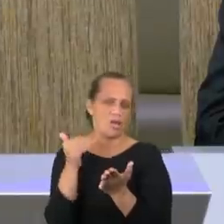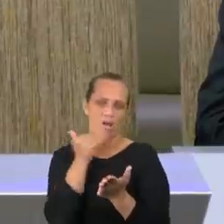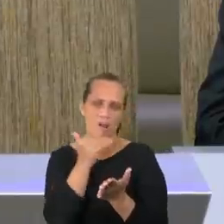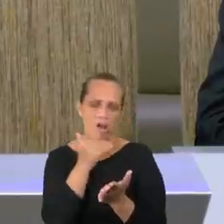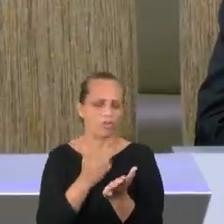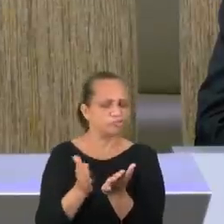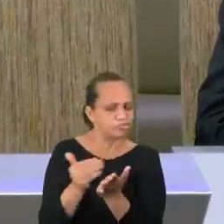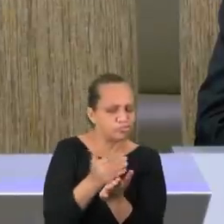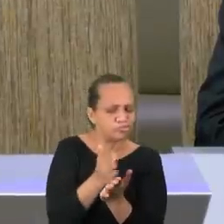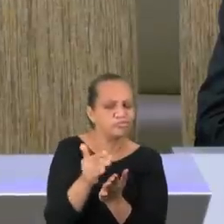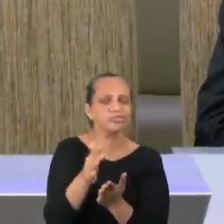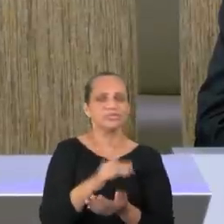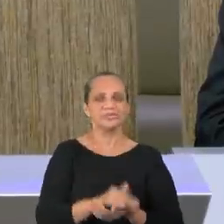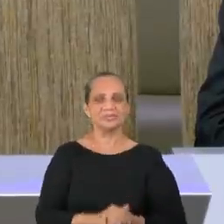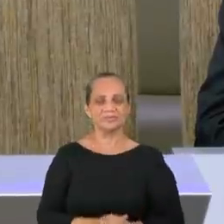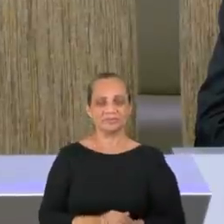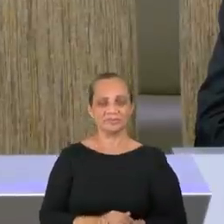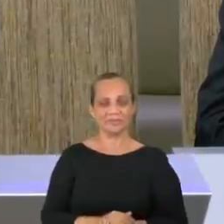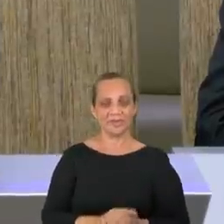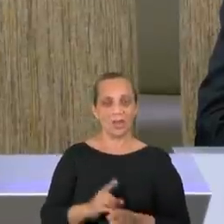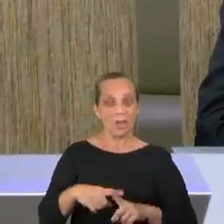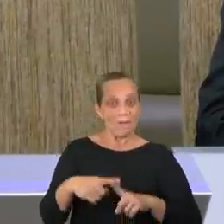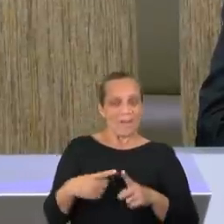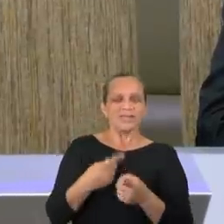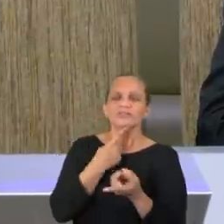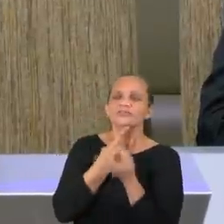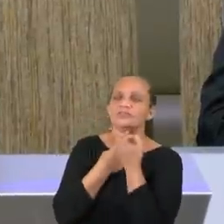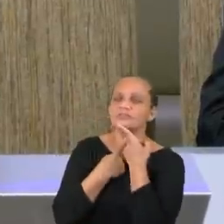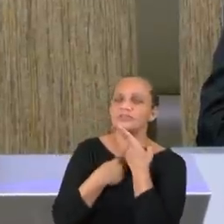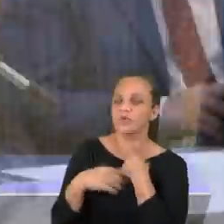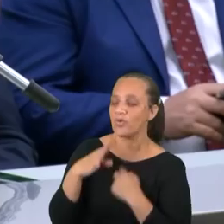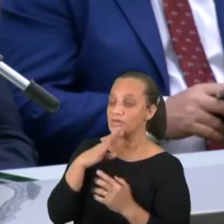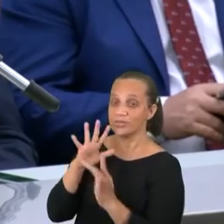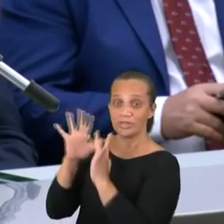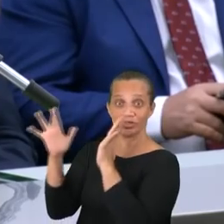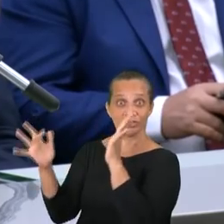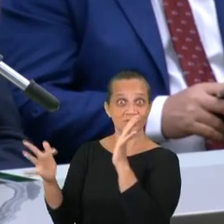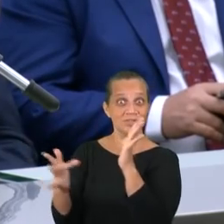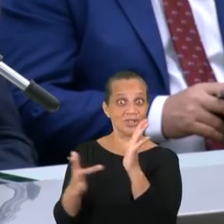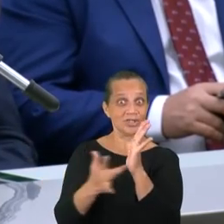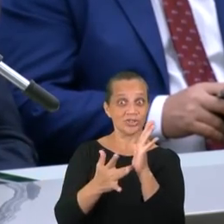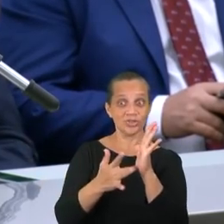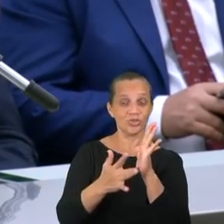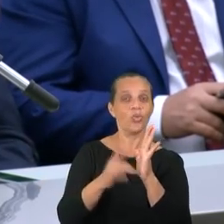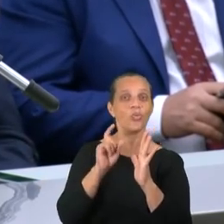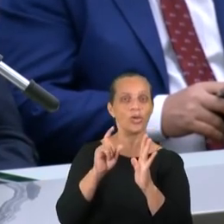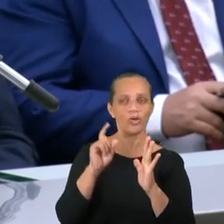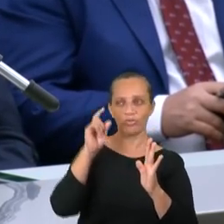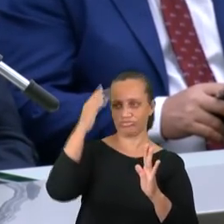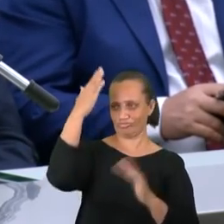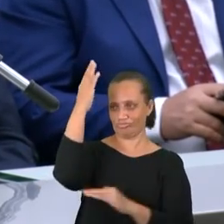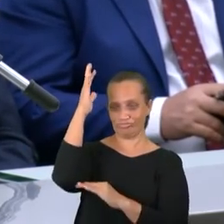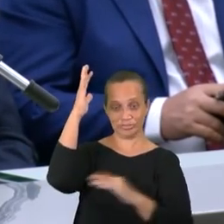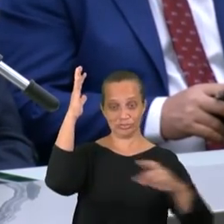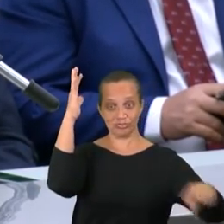errado. Mas aquele desejo dele conhecer Jesus o fez subir em cima da figueira